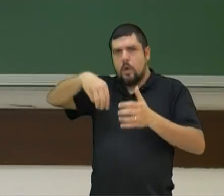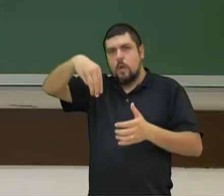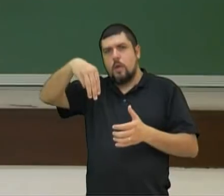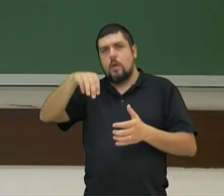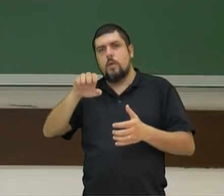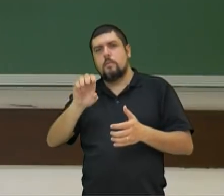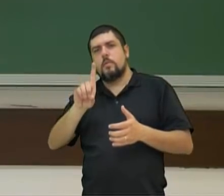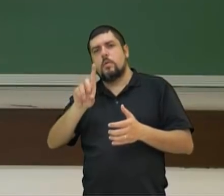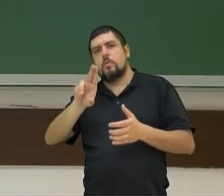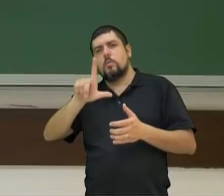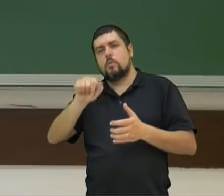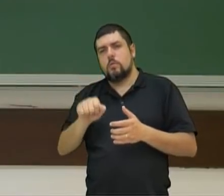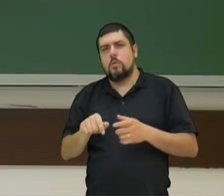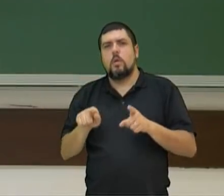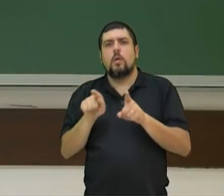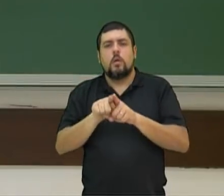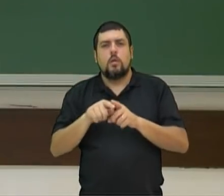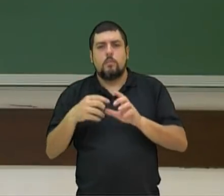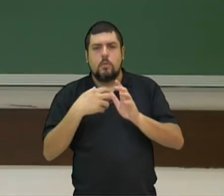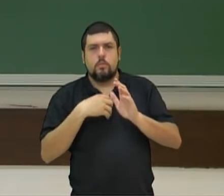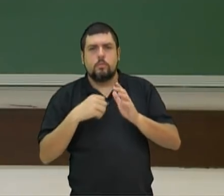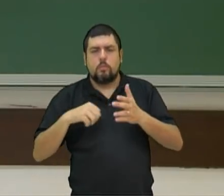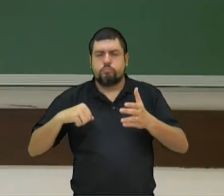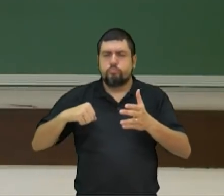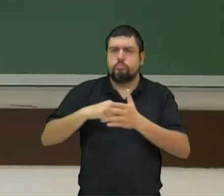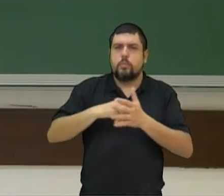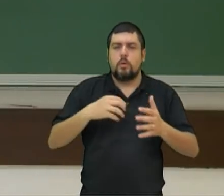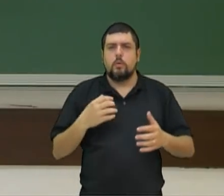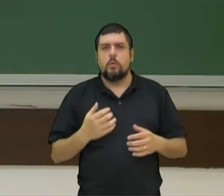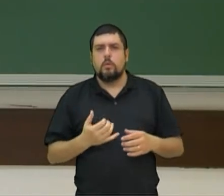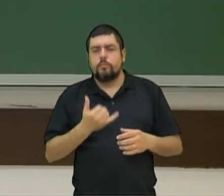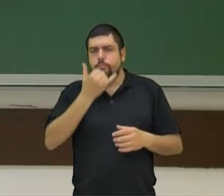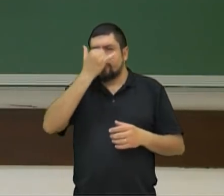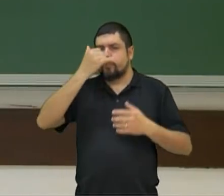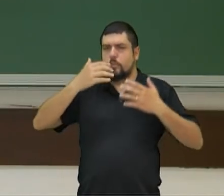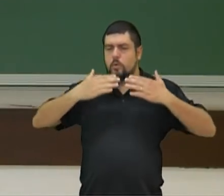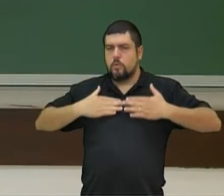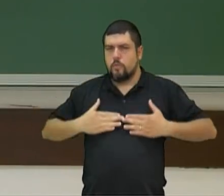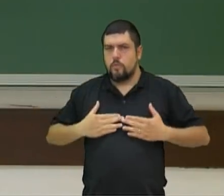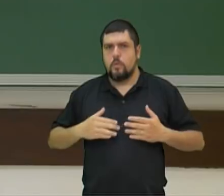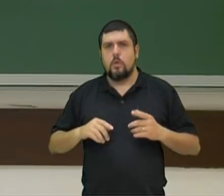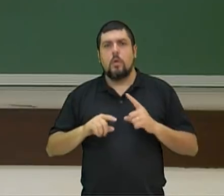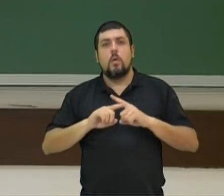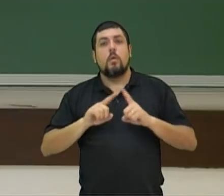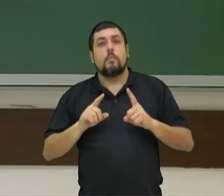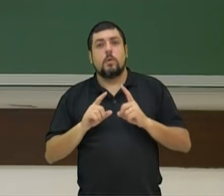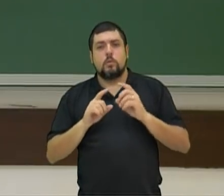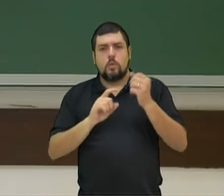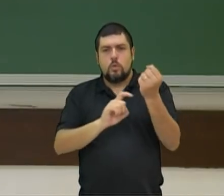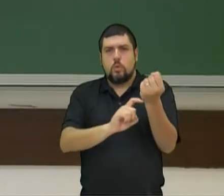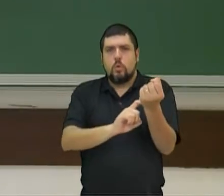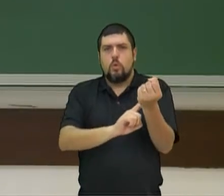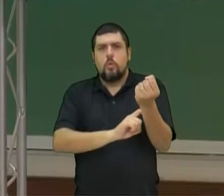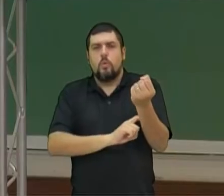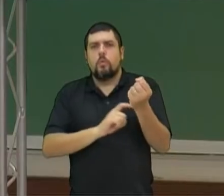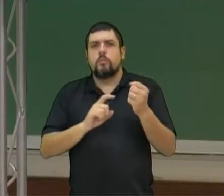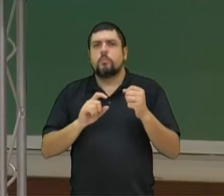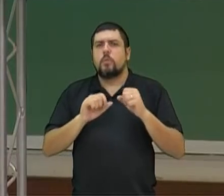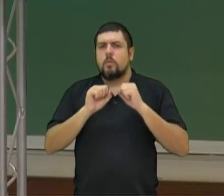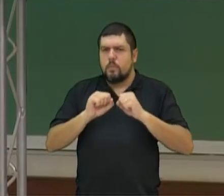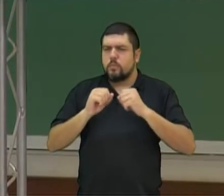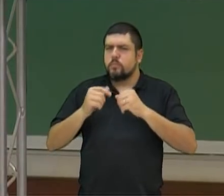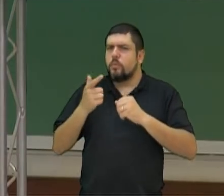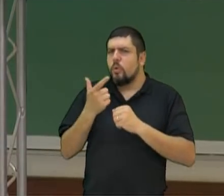lesões físicas, né? Impacto. Mas será que eu posso prejudicar a saúde do meu sistema nervoso de uma outra maneira?